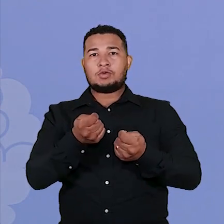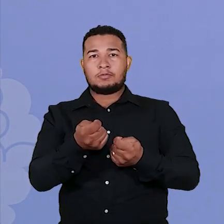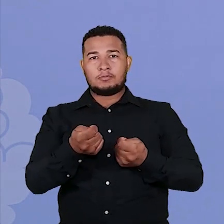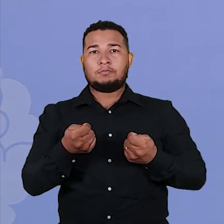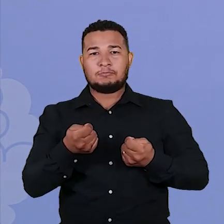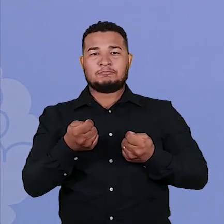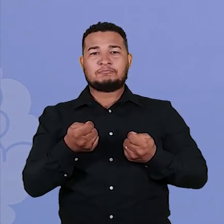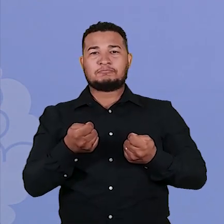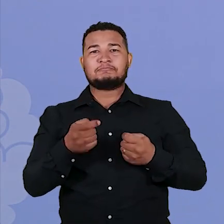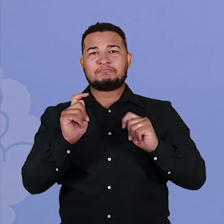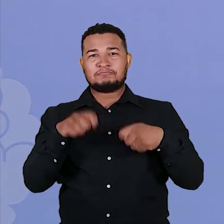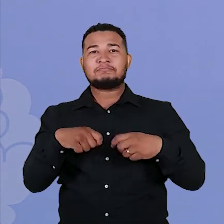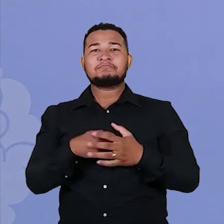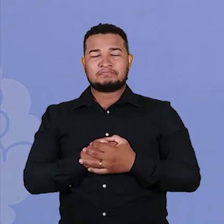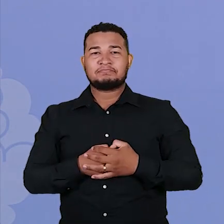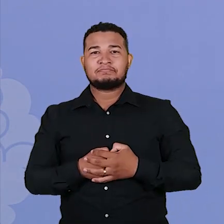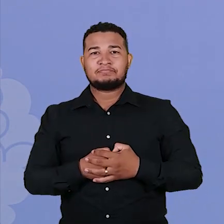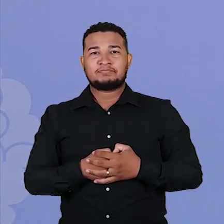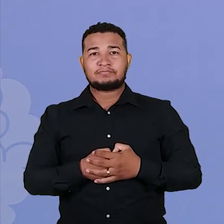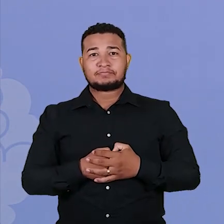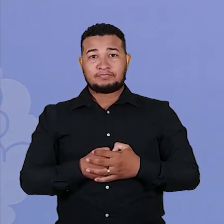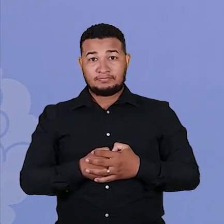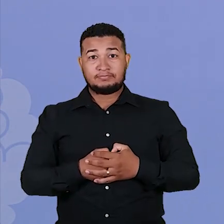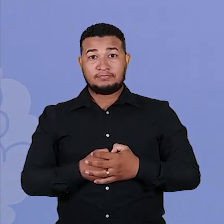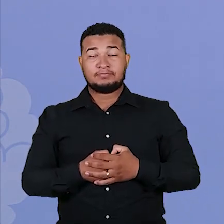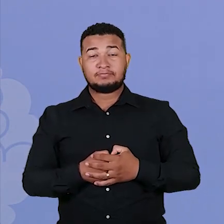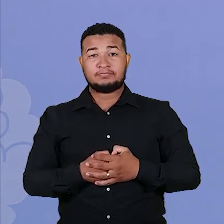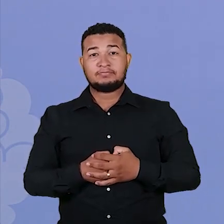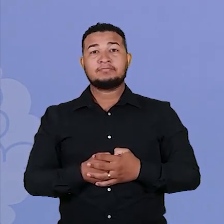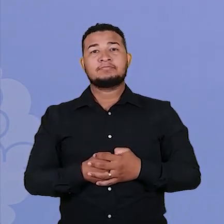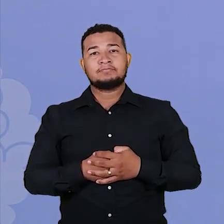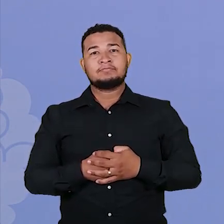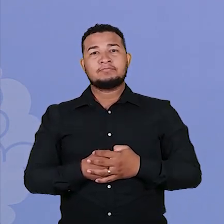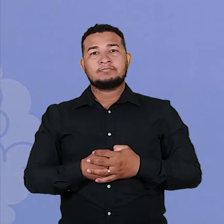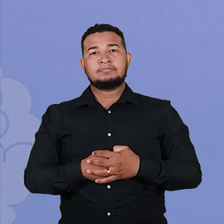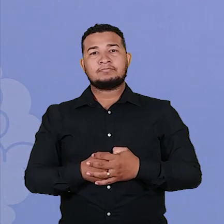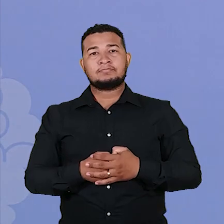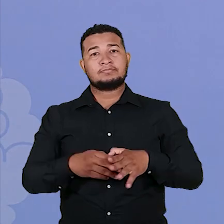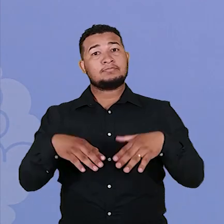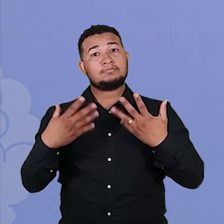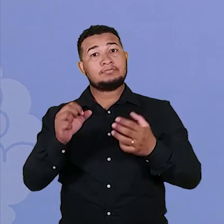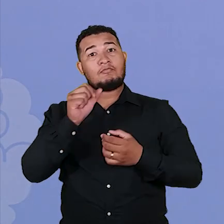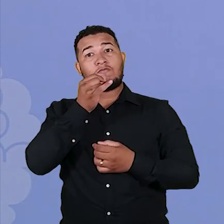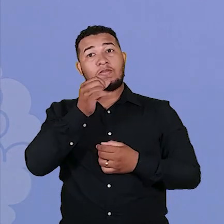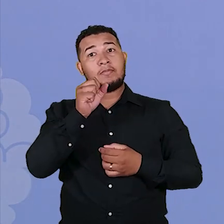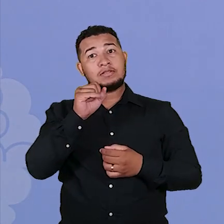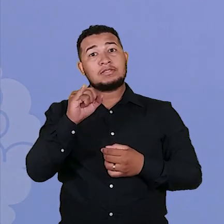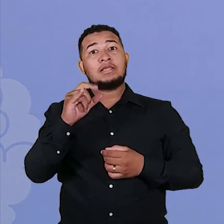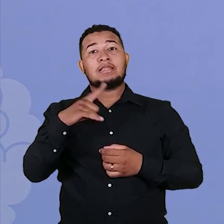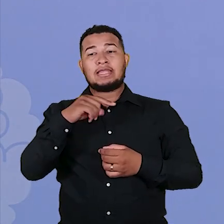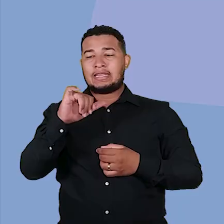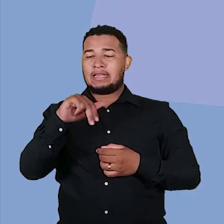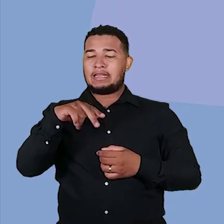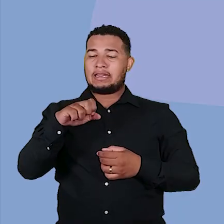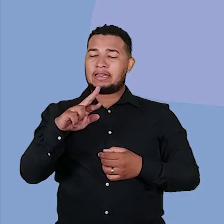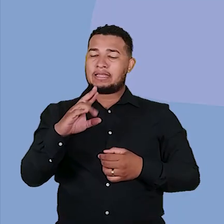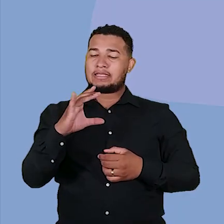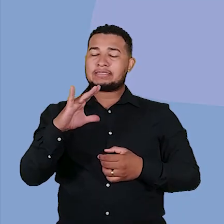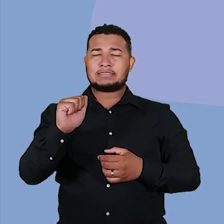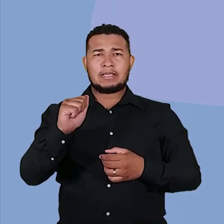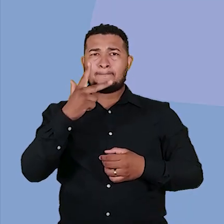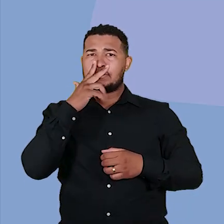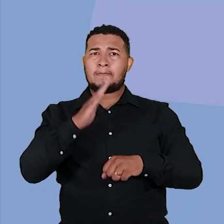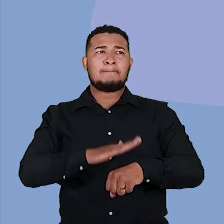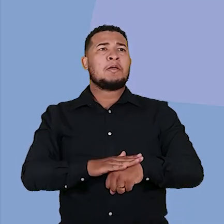pede um corpo de mais para frente tá bom então quanto maior a inércia